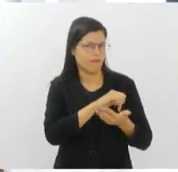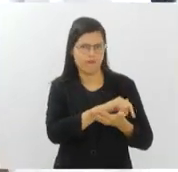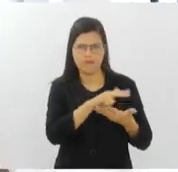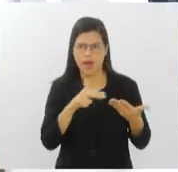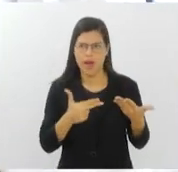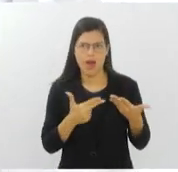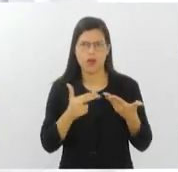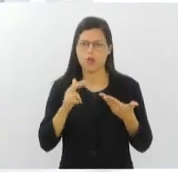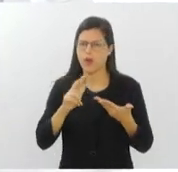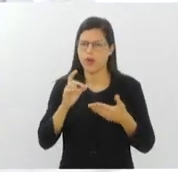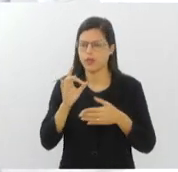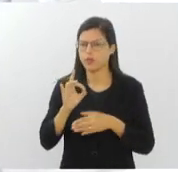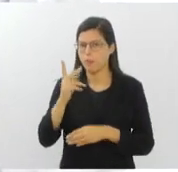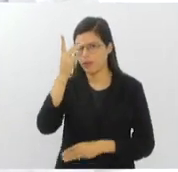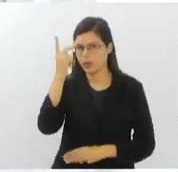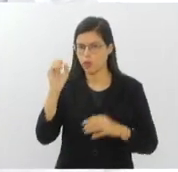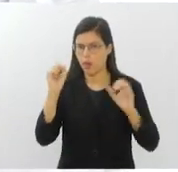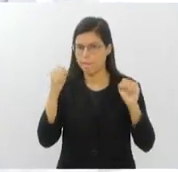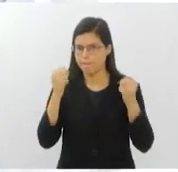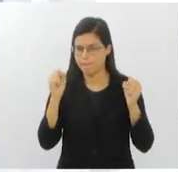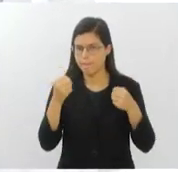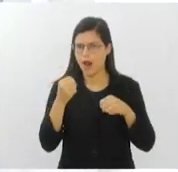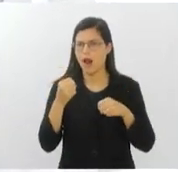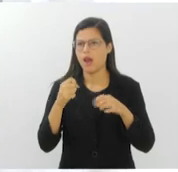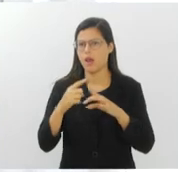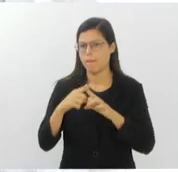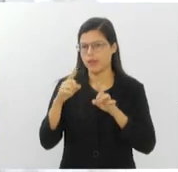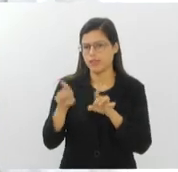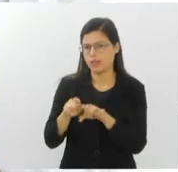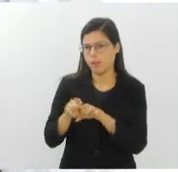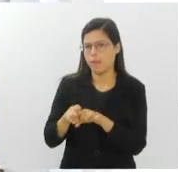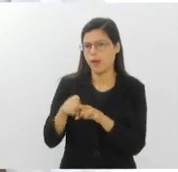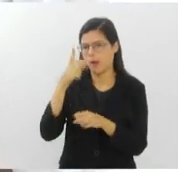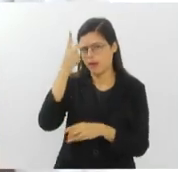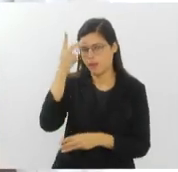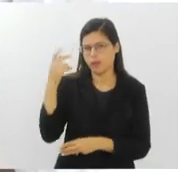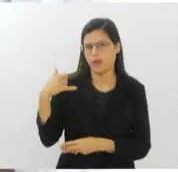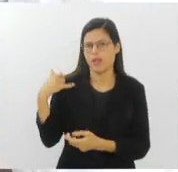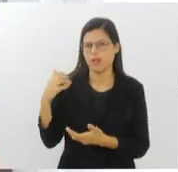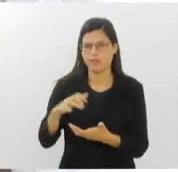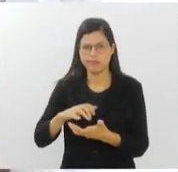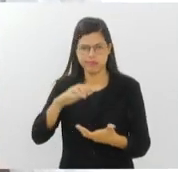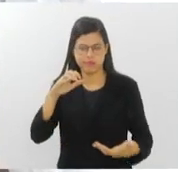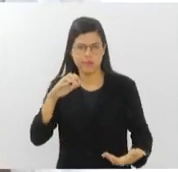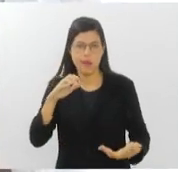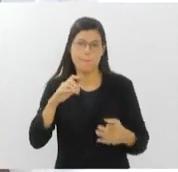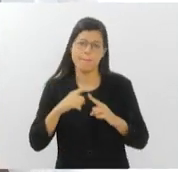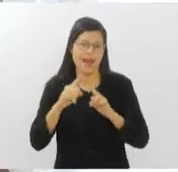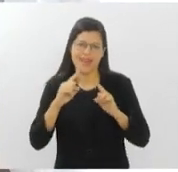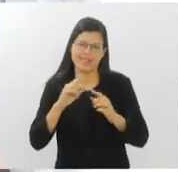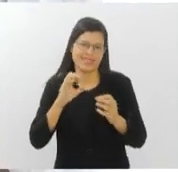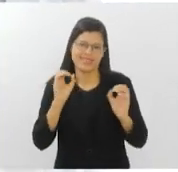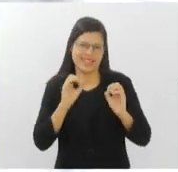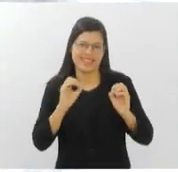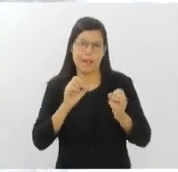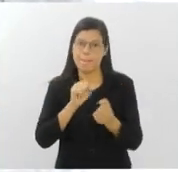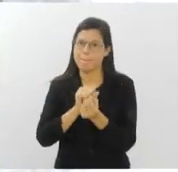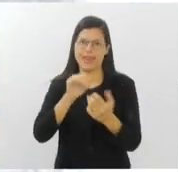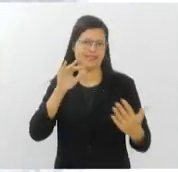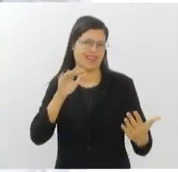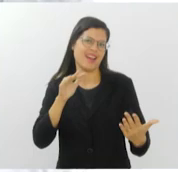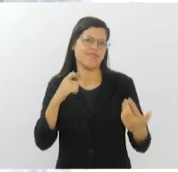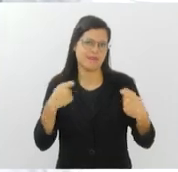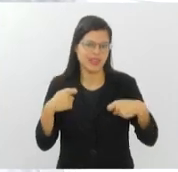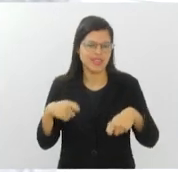quem malha, né? Mas também para outras pessoas, como idosos também. Mas, assim, nada é um milagre, né? Então a gente precisa aí